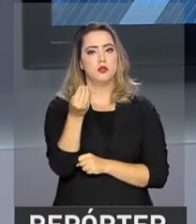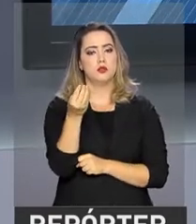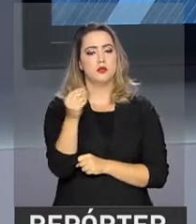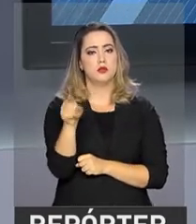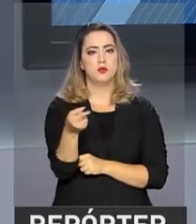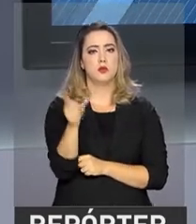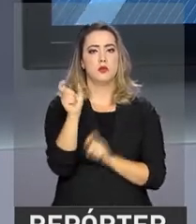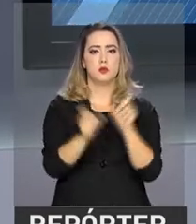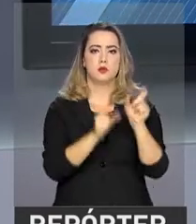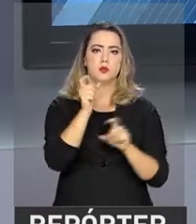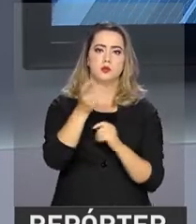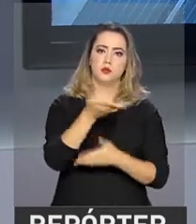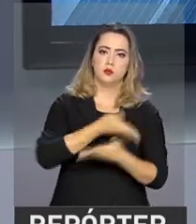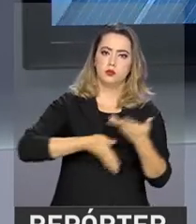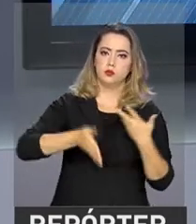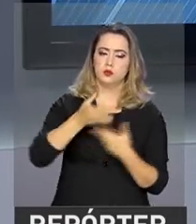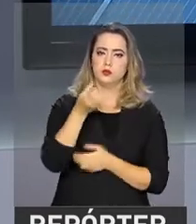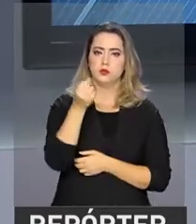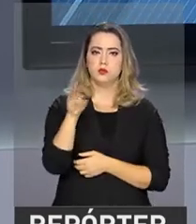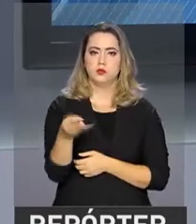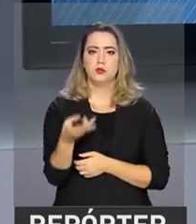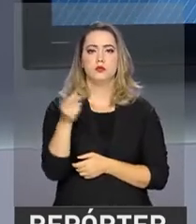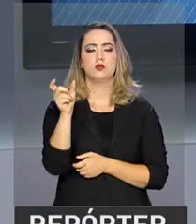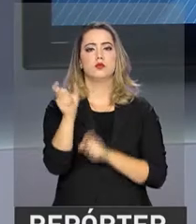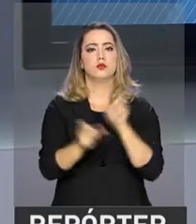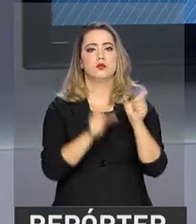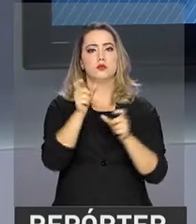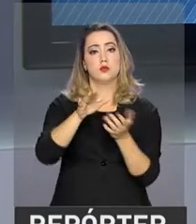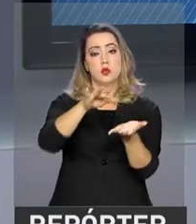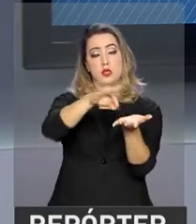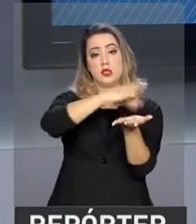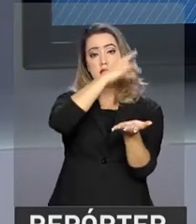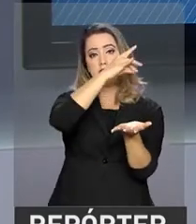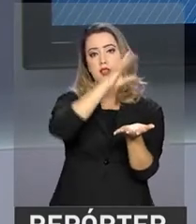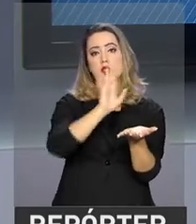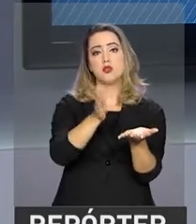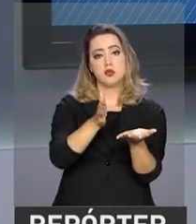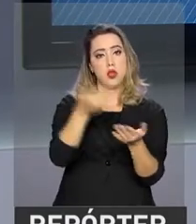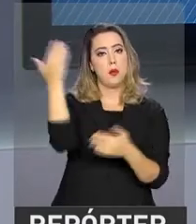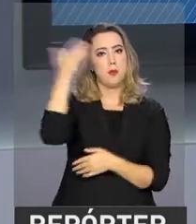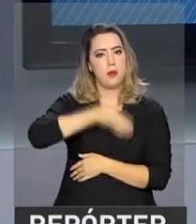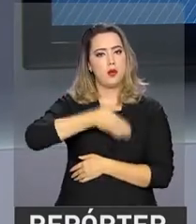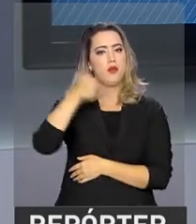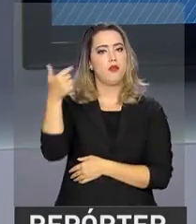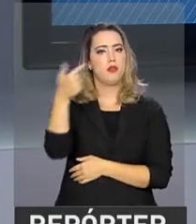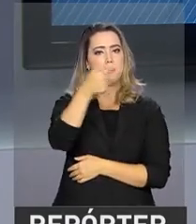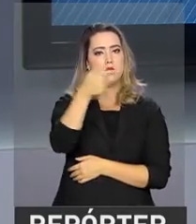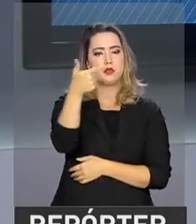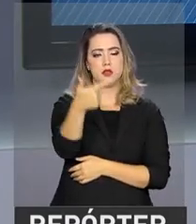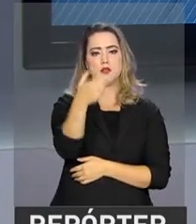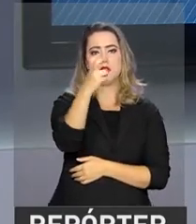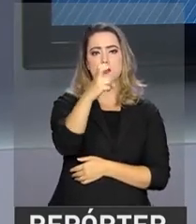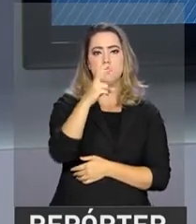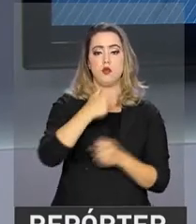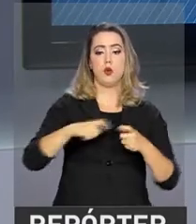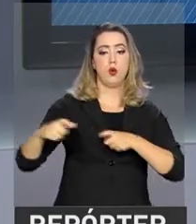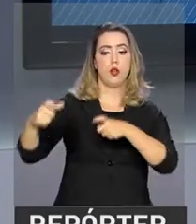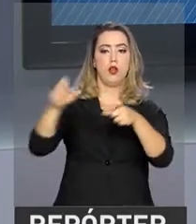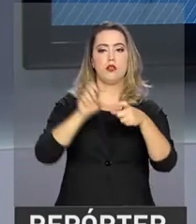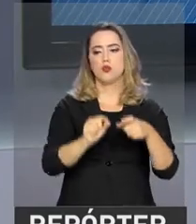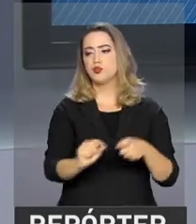600 mil pessoas envolvidas seis milhões e 700 mil inscritos e provas em 1725